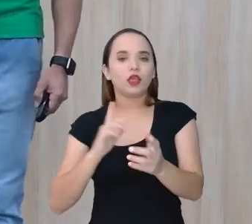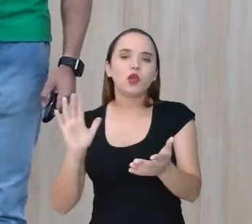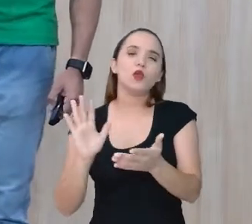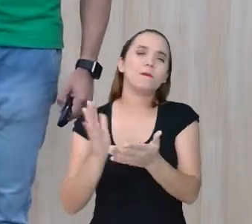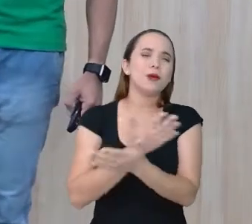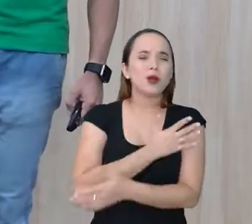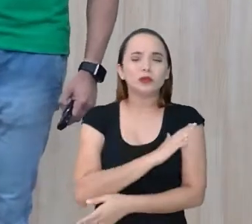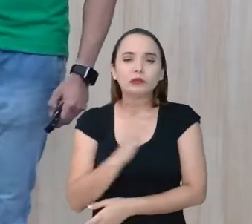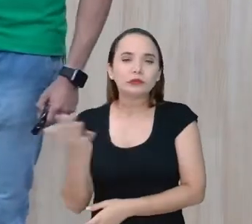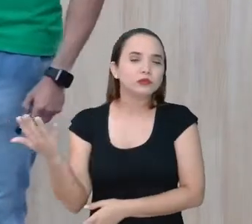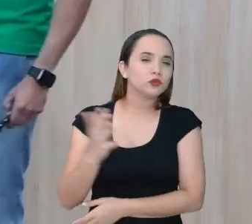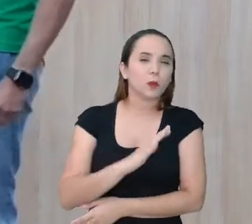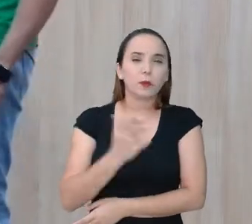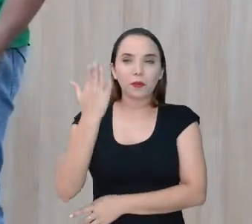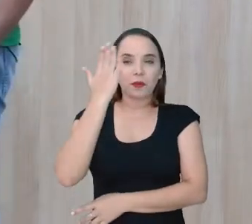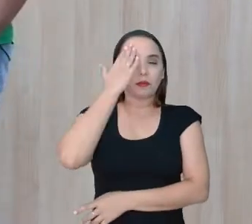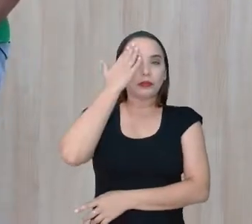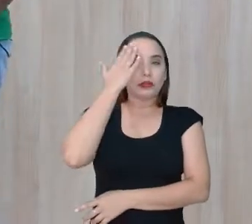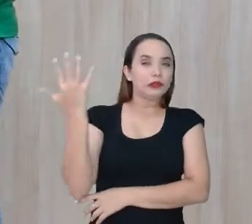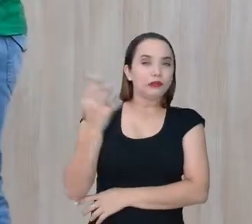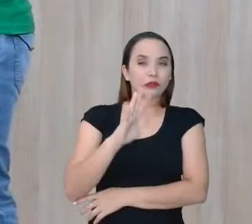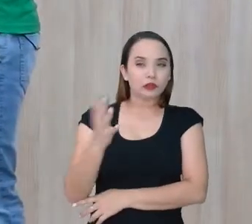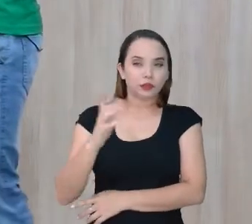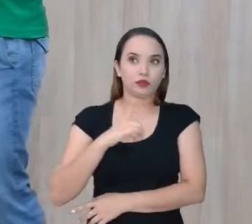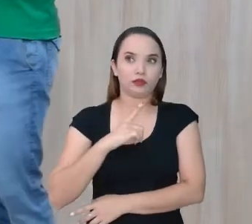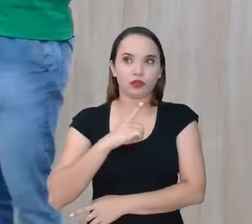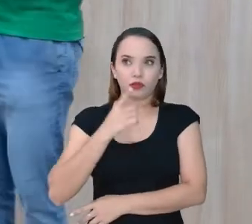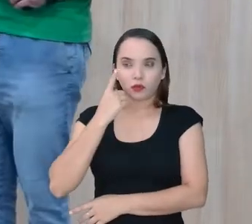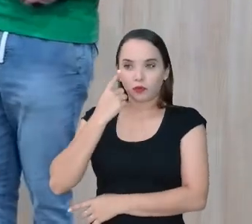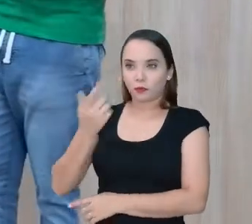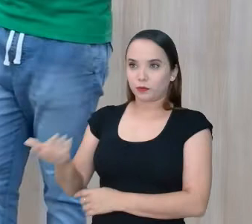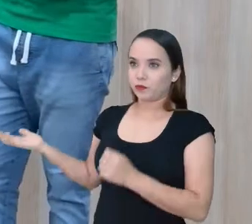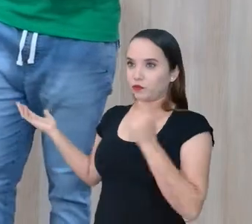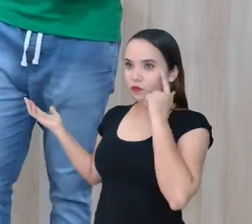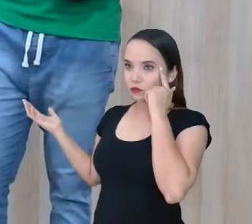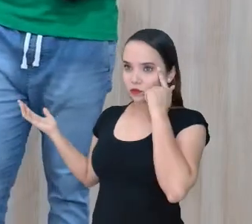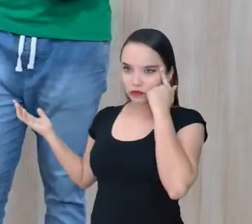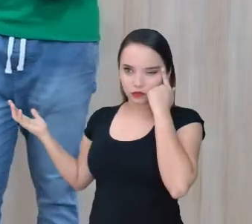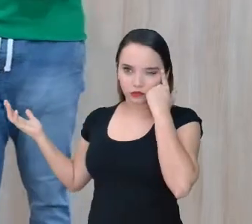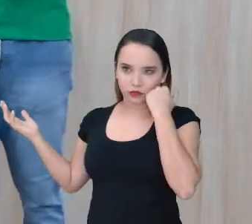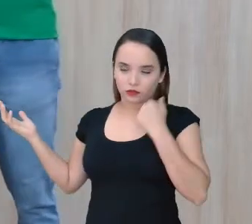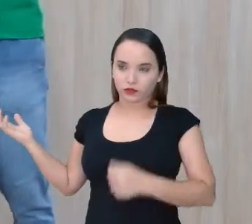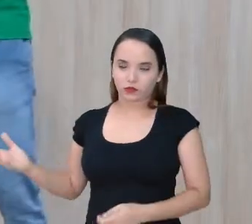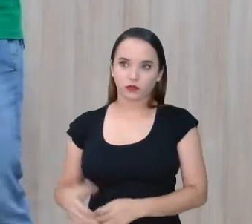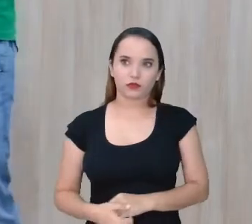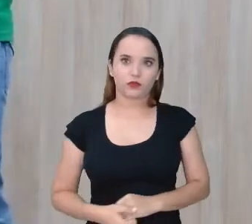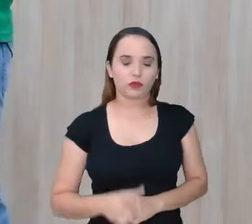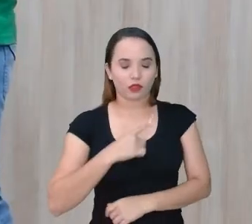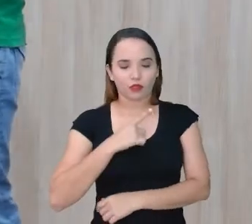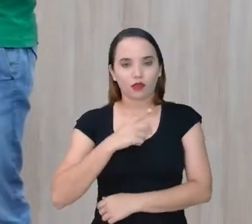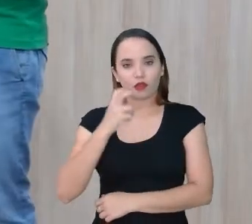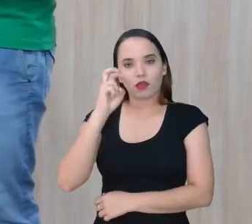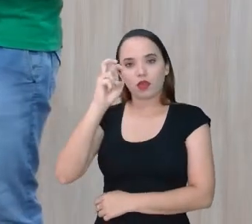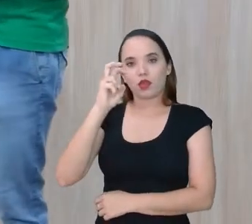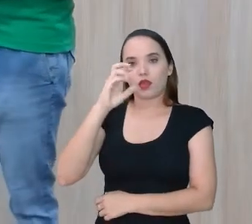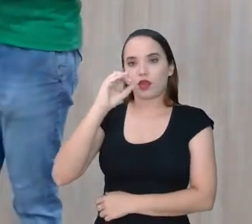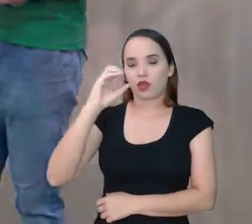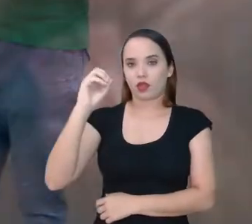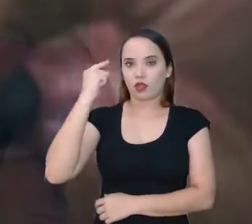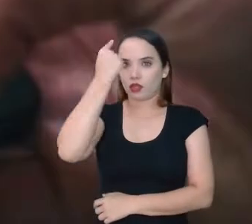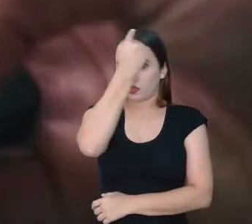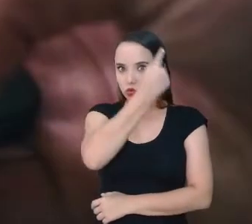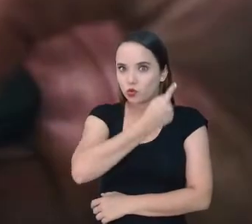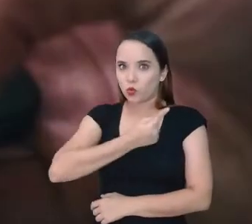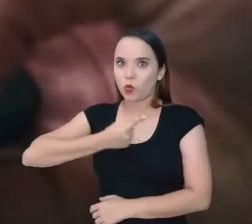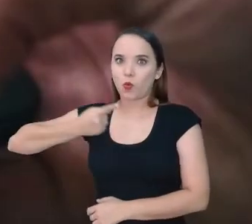alguma estimativa, certo? Então, olha o dado que eu coloquei aí, ó. 500 horas, certo?